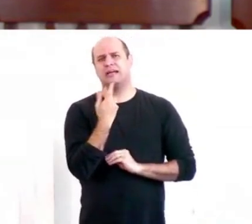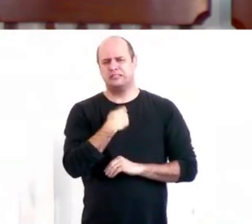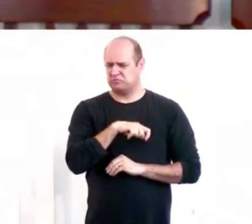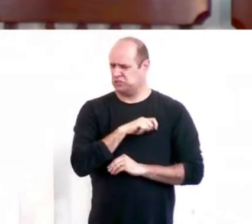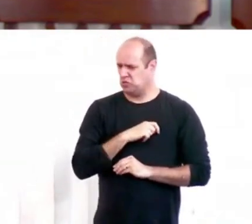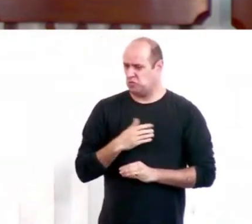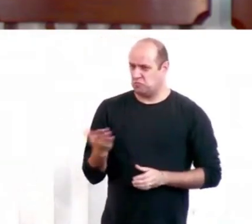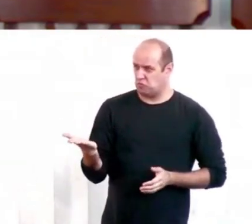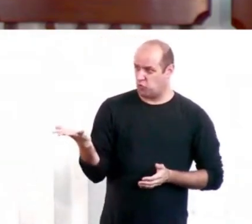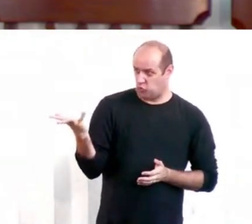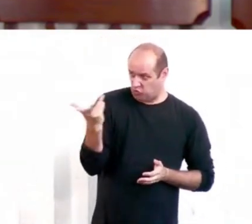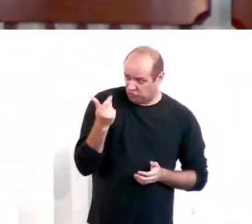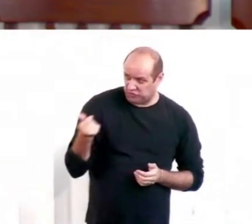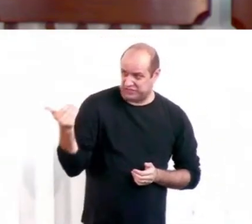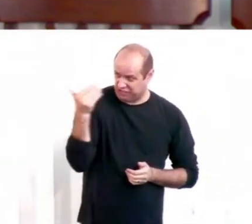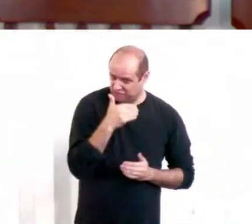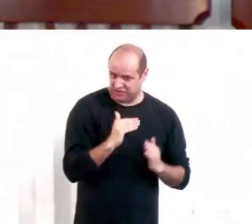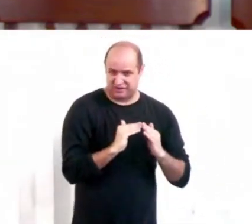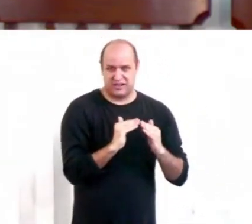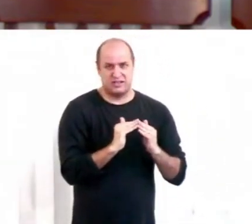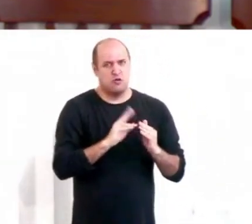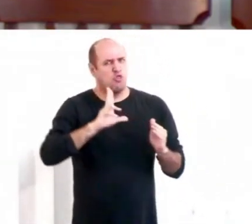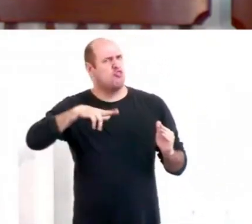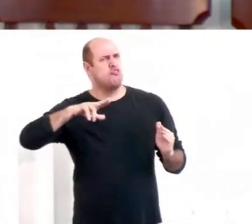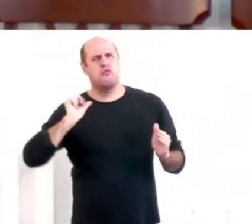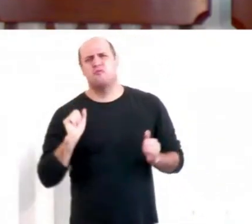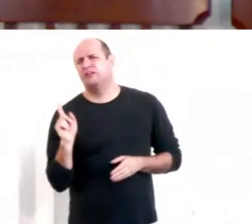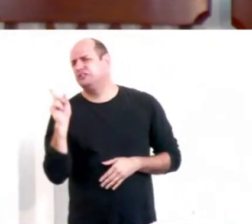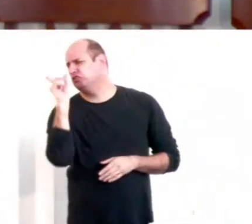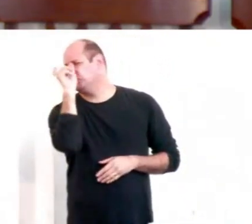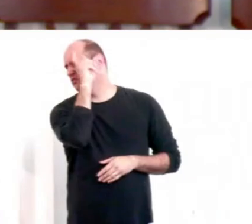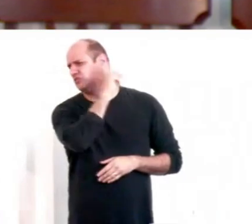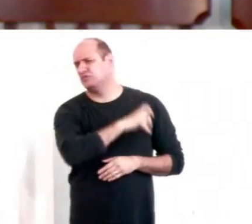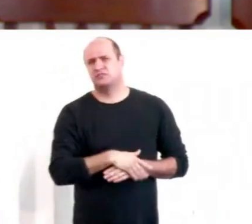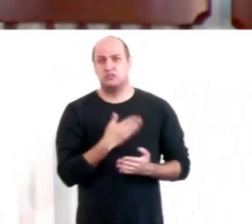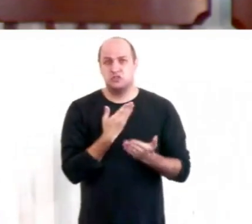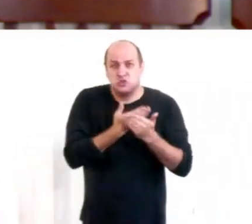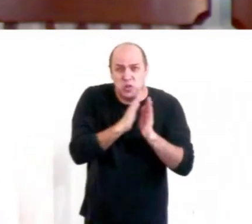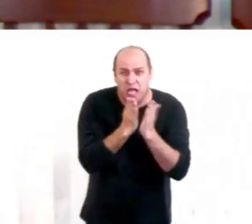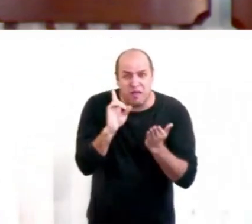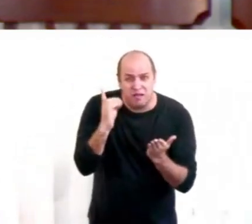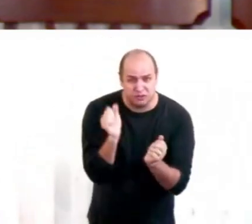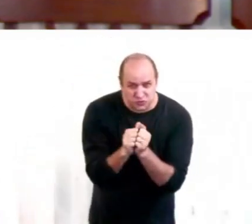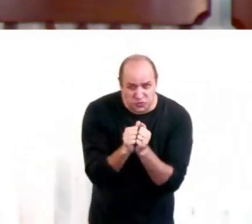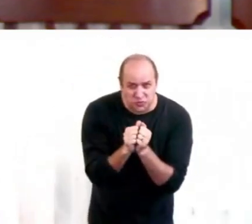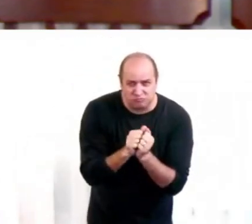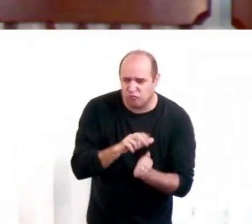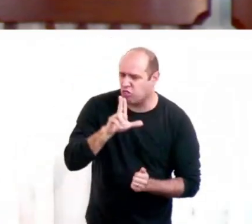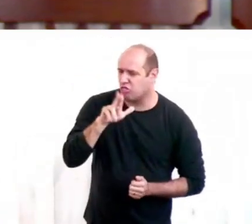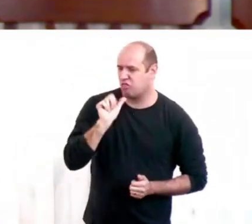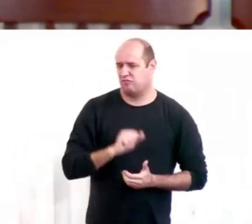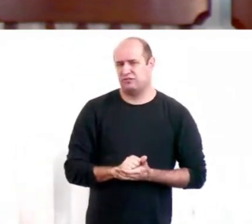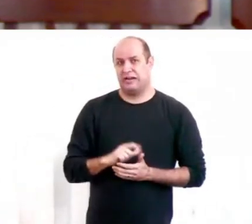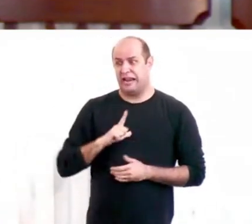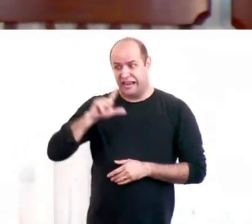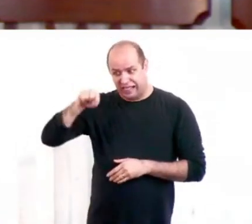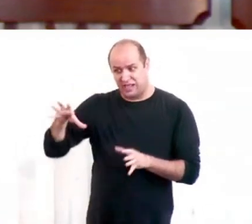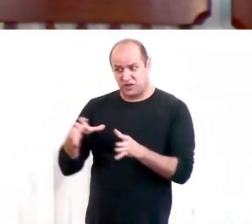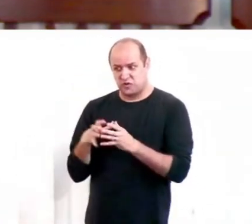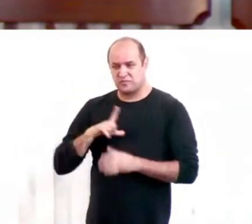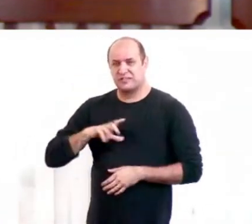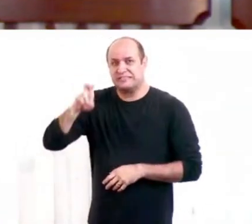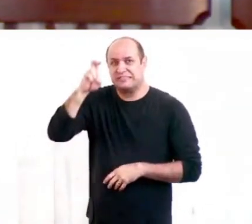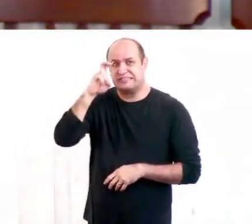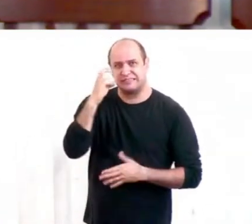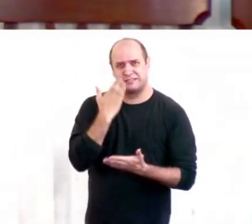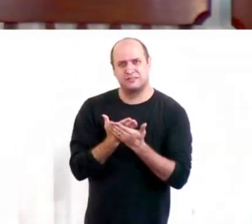não abre a casa, não te convida para casa, muito menos para estudar a Bíblia. Você tem 5 espanhóis estudando. Então, há meses foi até